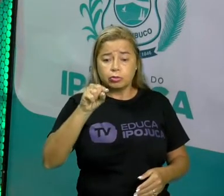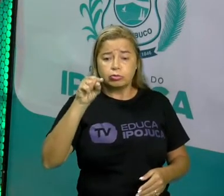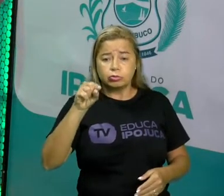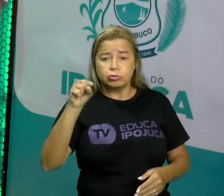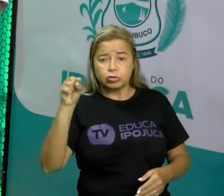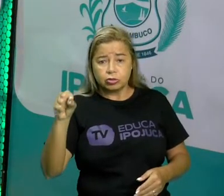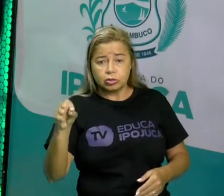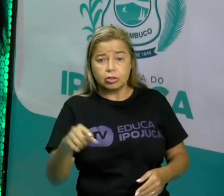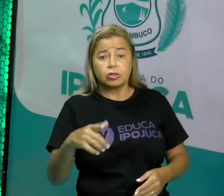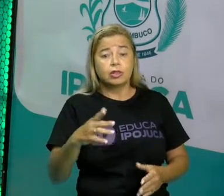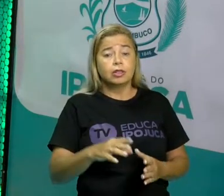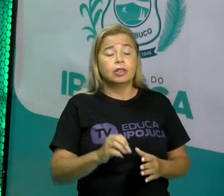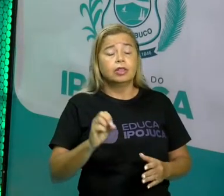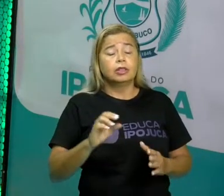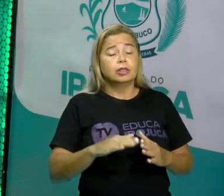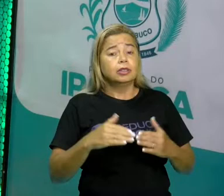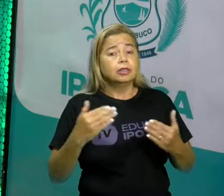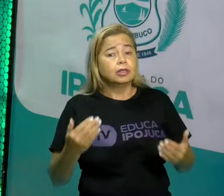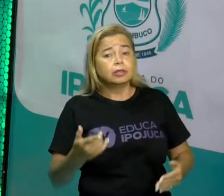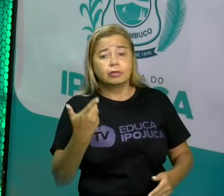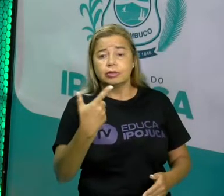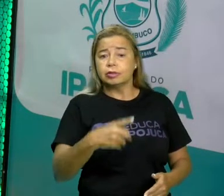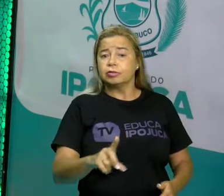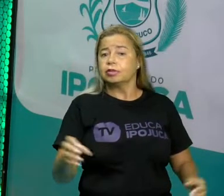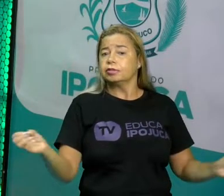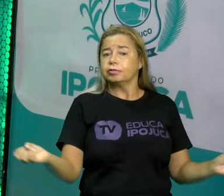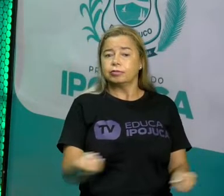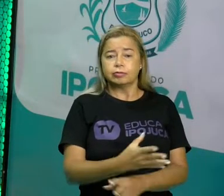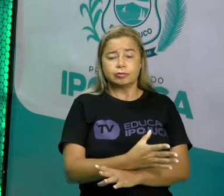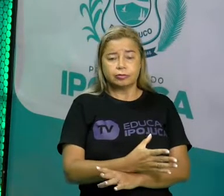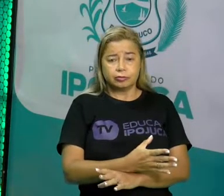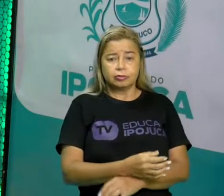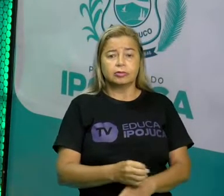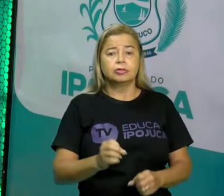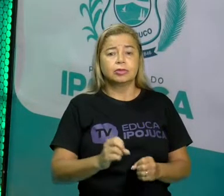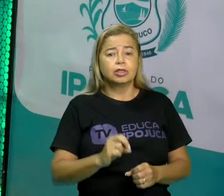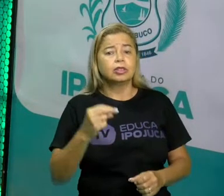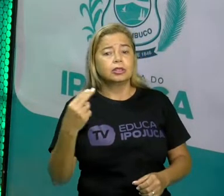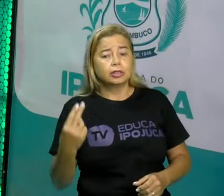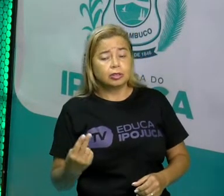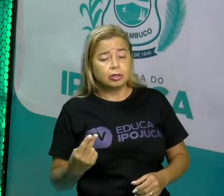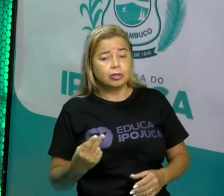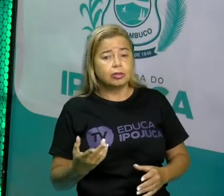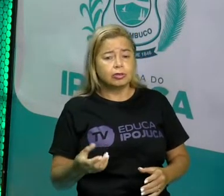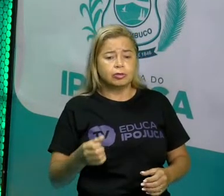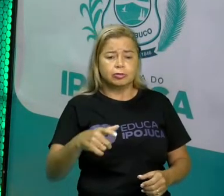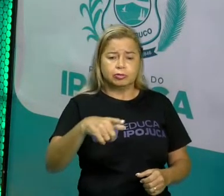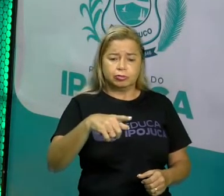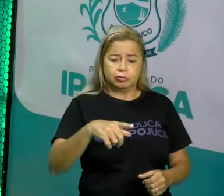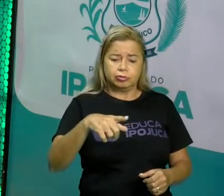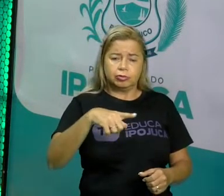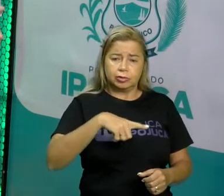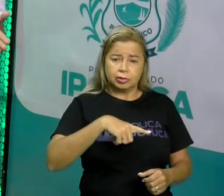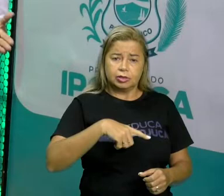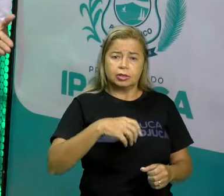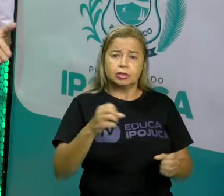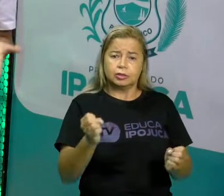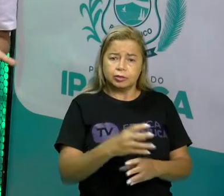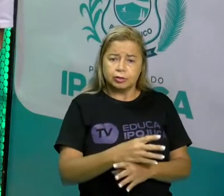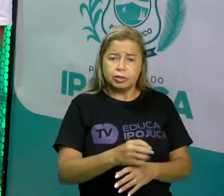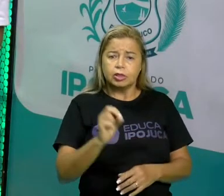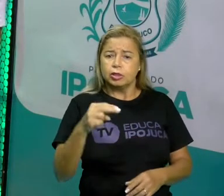que a gente conhece se é finita ou infinita. Finito é uma coisa que tem